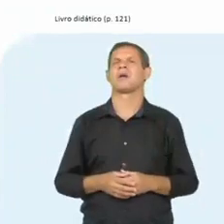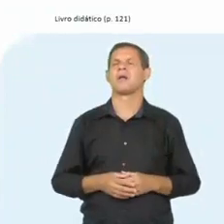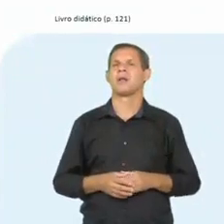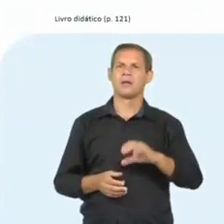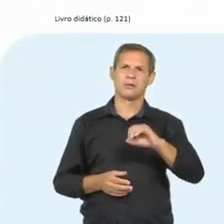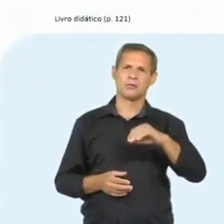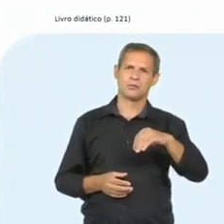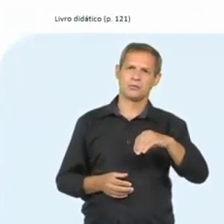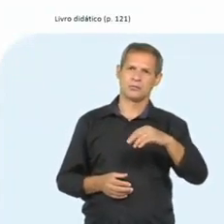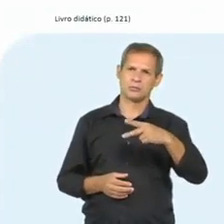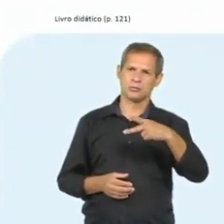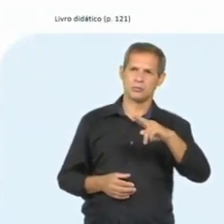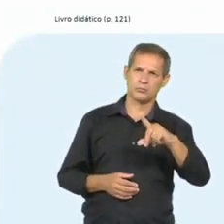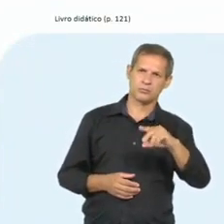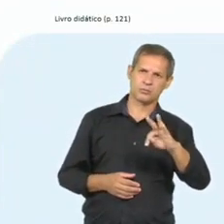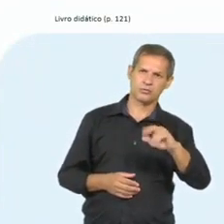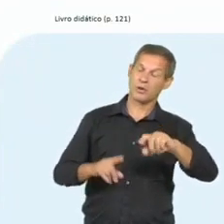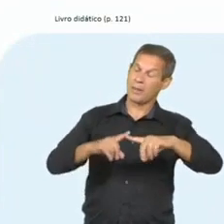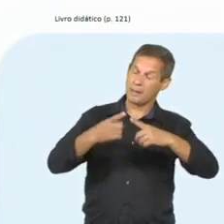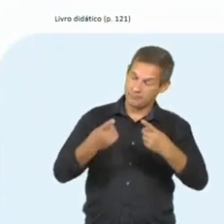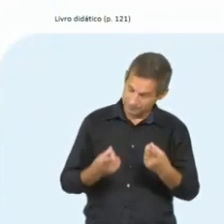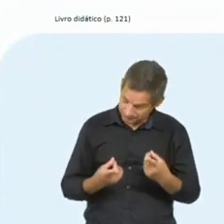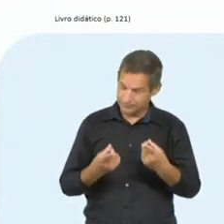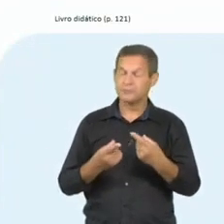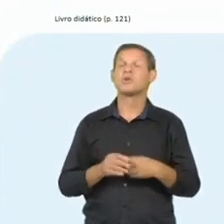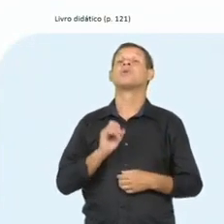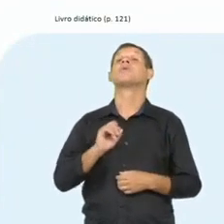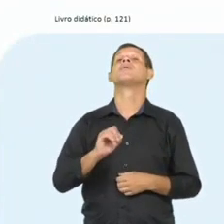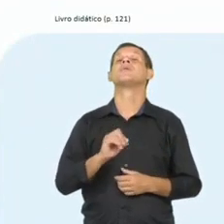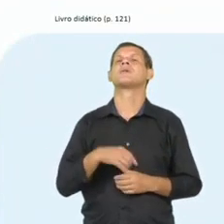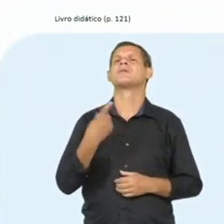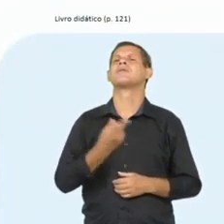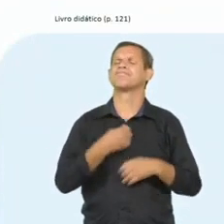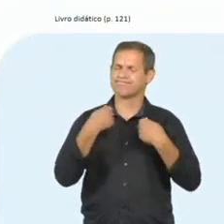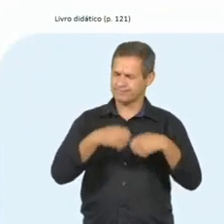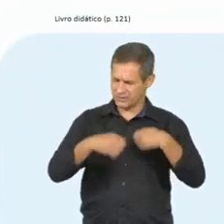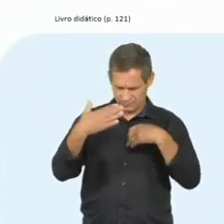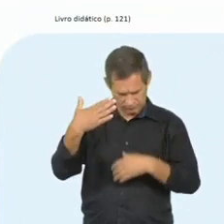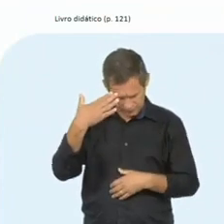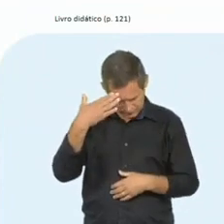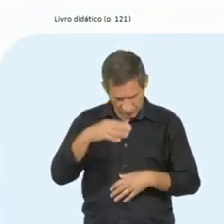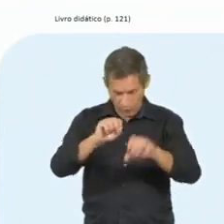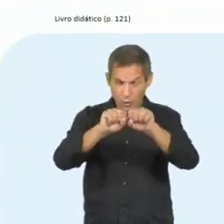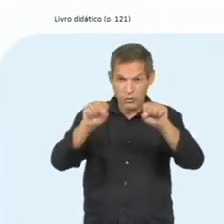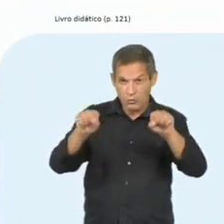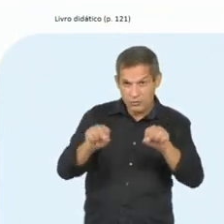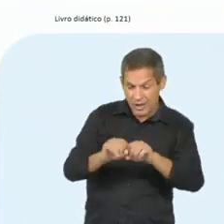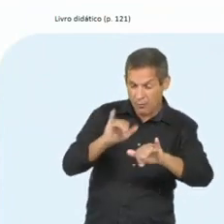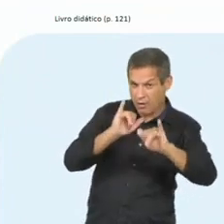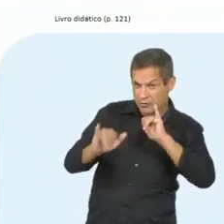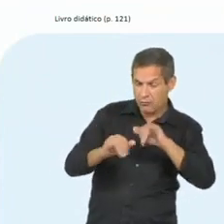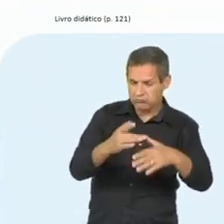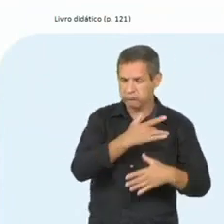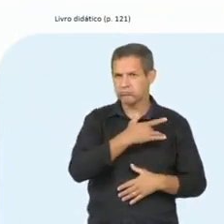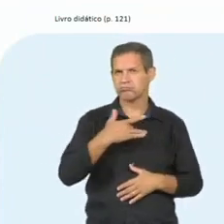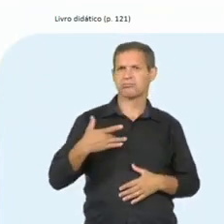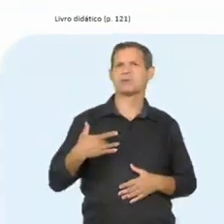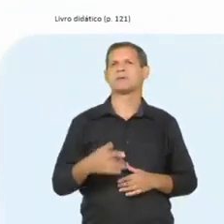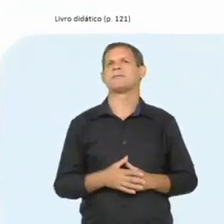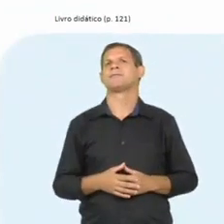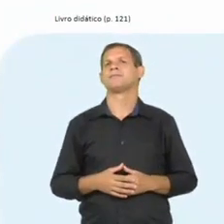compulsória. Aí, o que nós precisamos? Que os sistemas de informação em